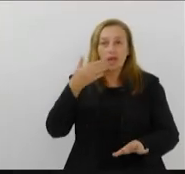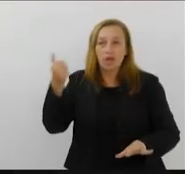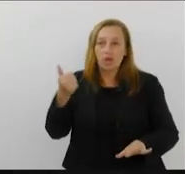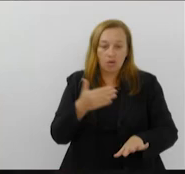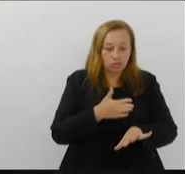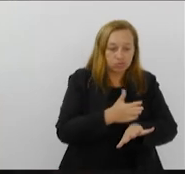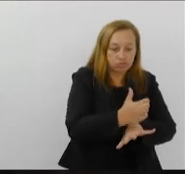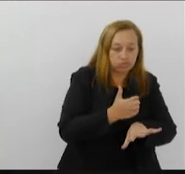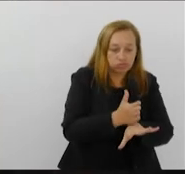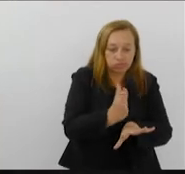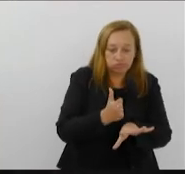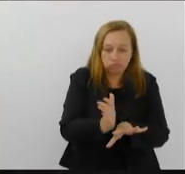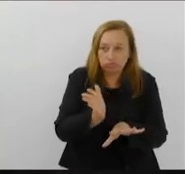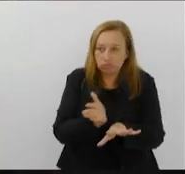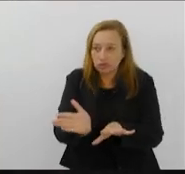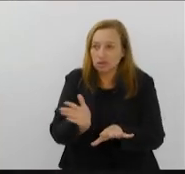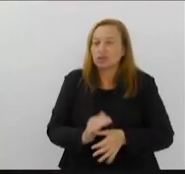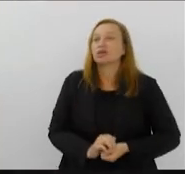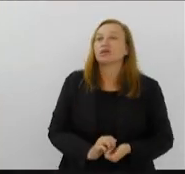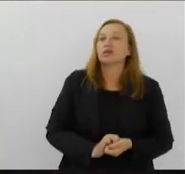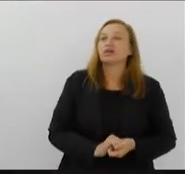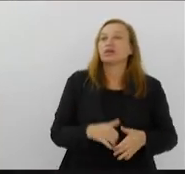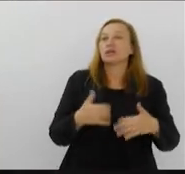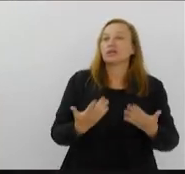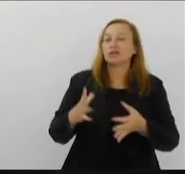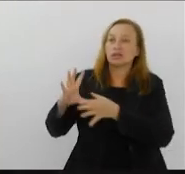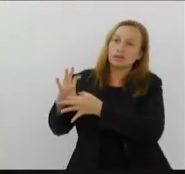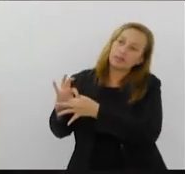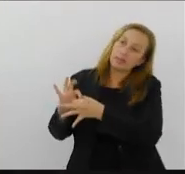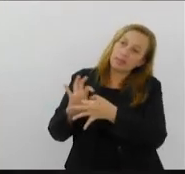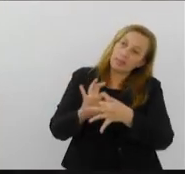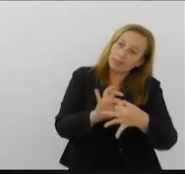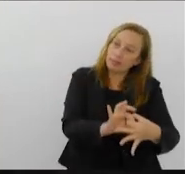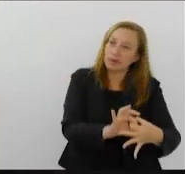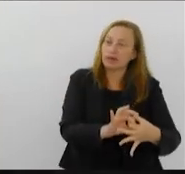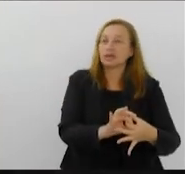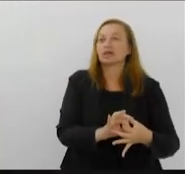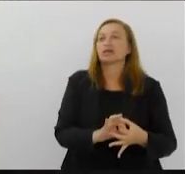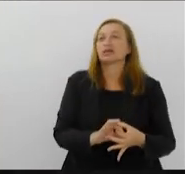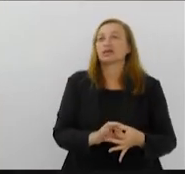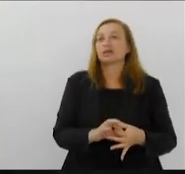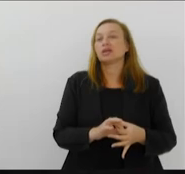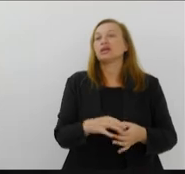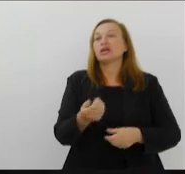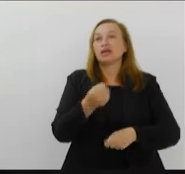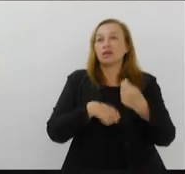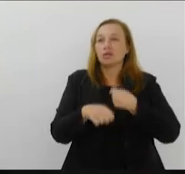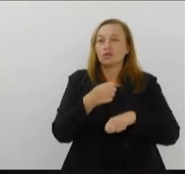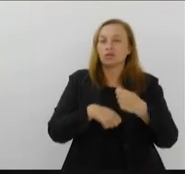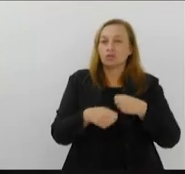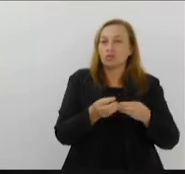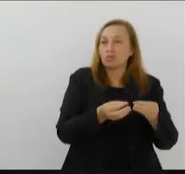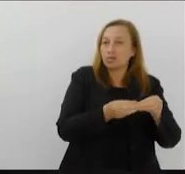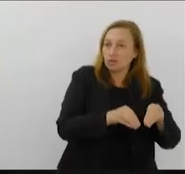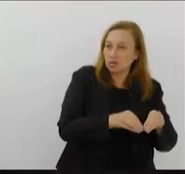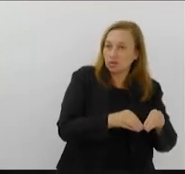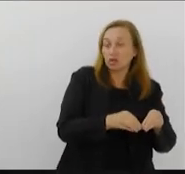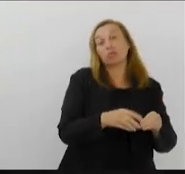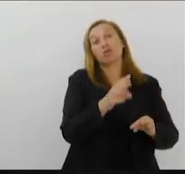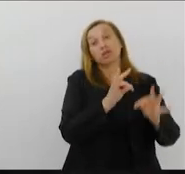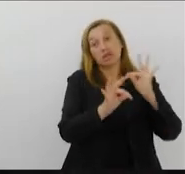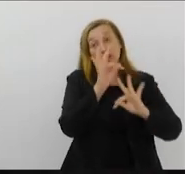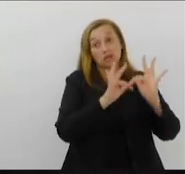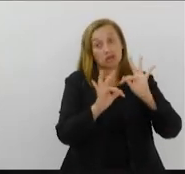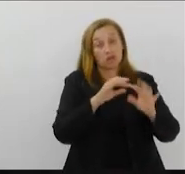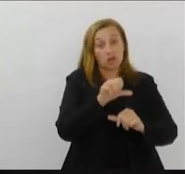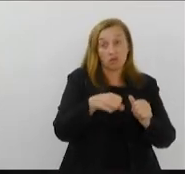direcionamentos, seguindo as linhas de tendência. Estou seguindo as linhas de tendência em matrizes econômicas afetadas, né, por tecnologia e